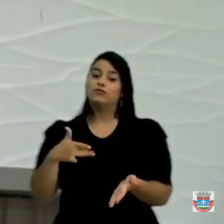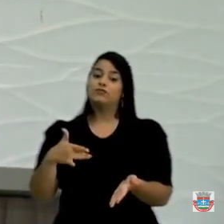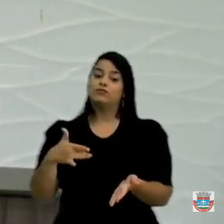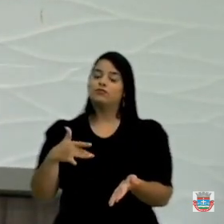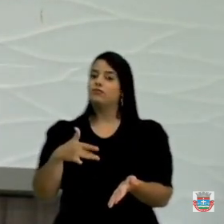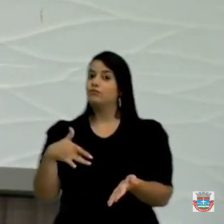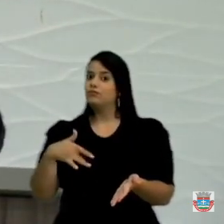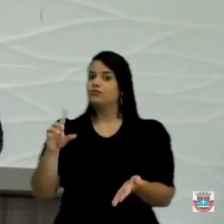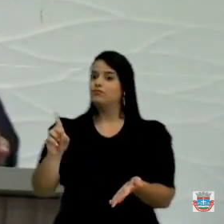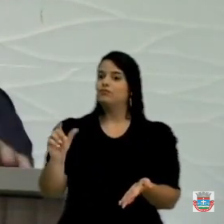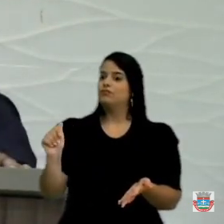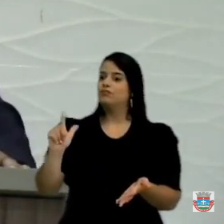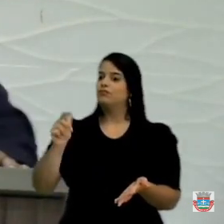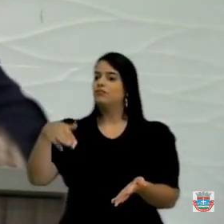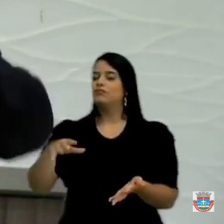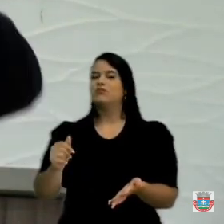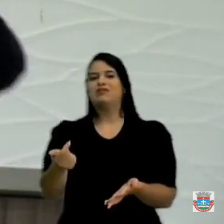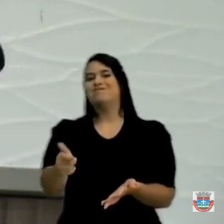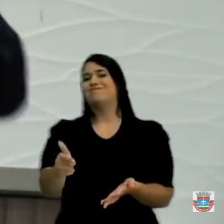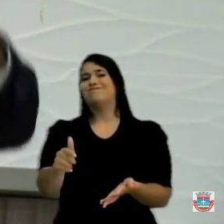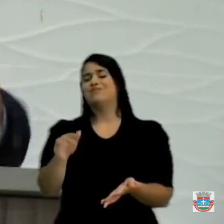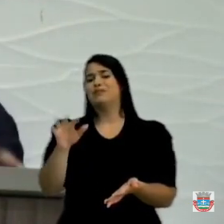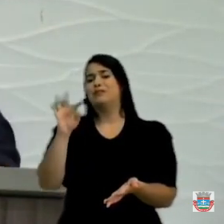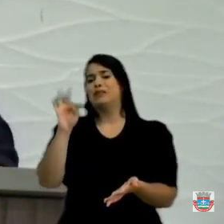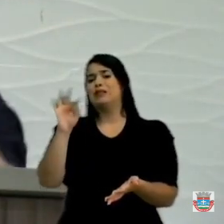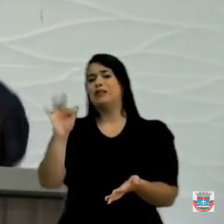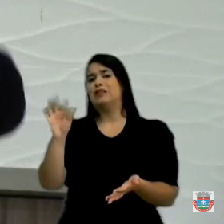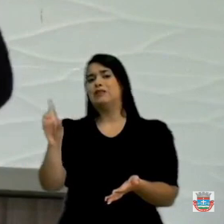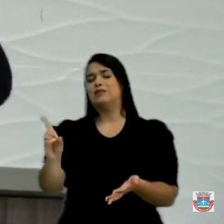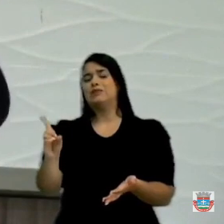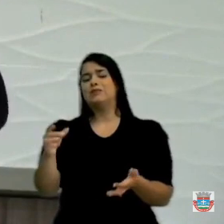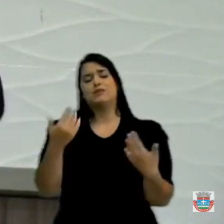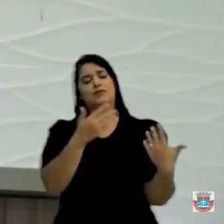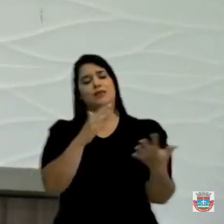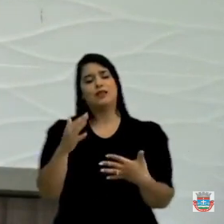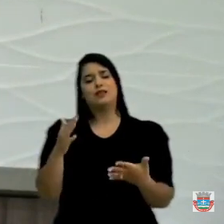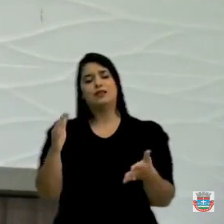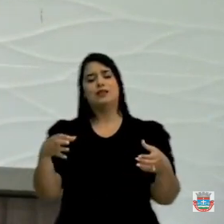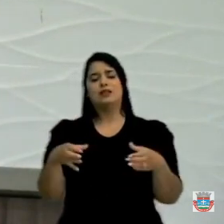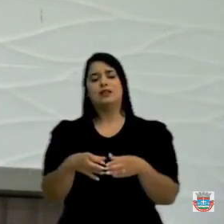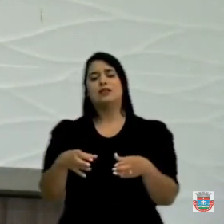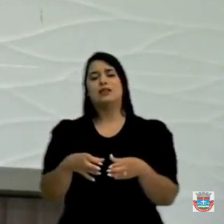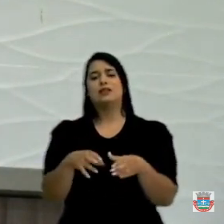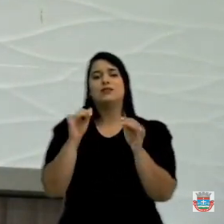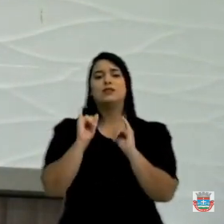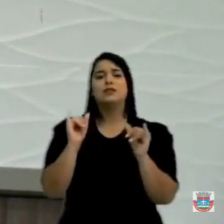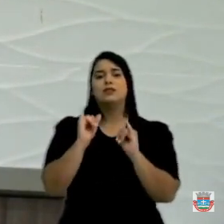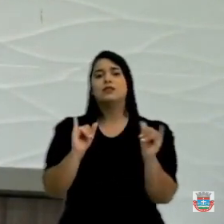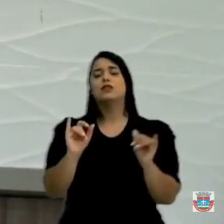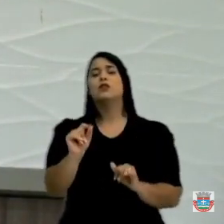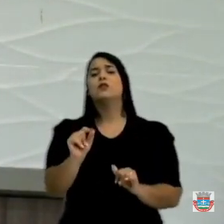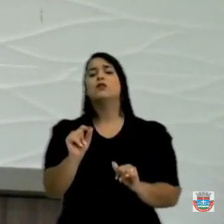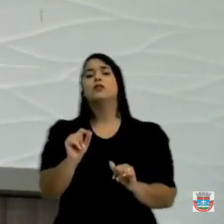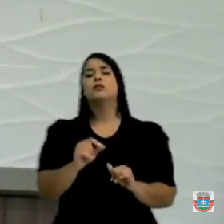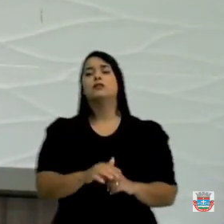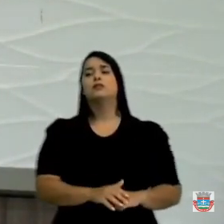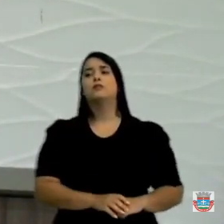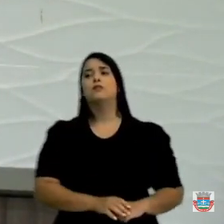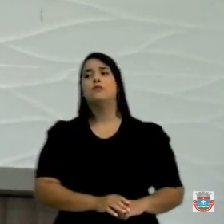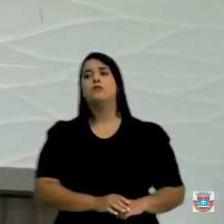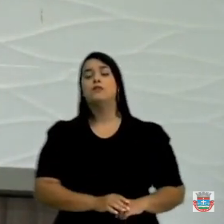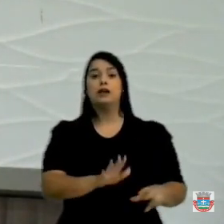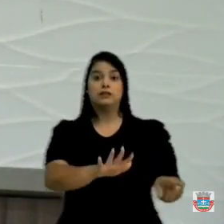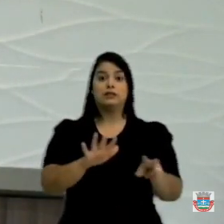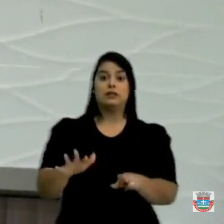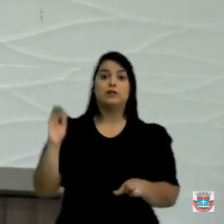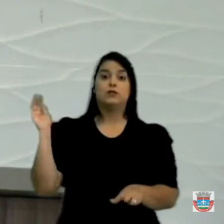TFD. Então, quero parabenizar toda a equipe e dizer que para a